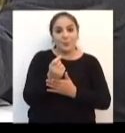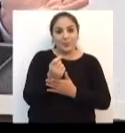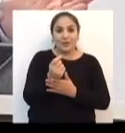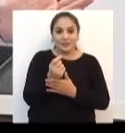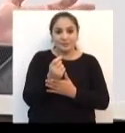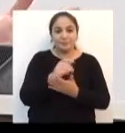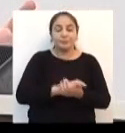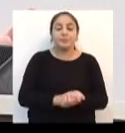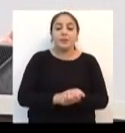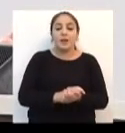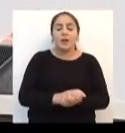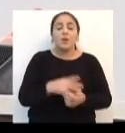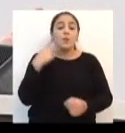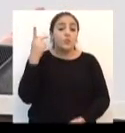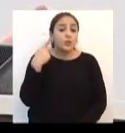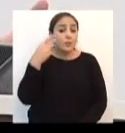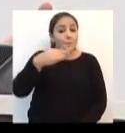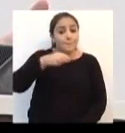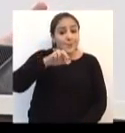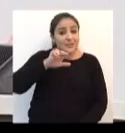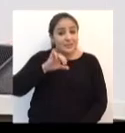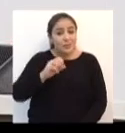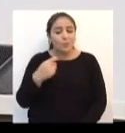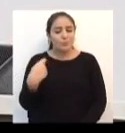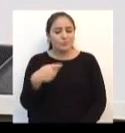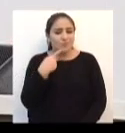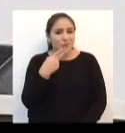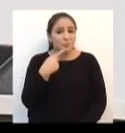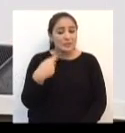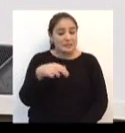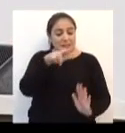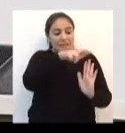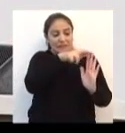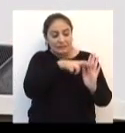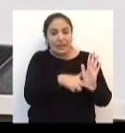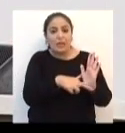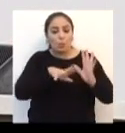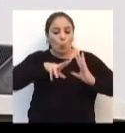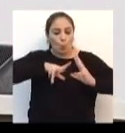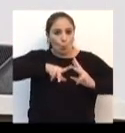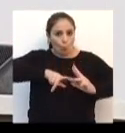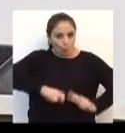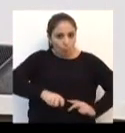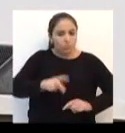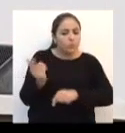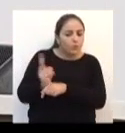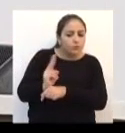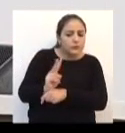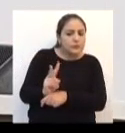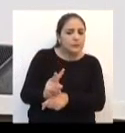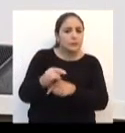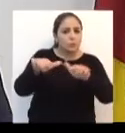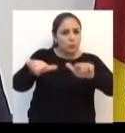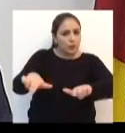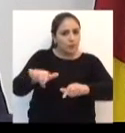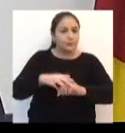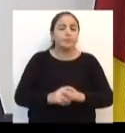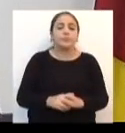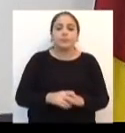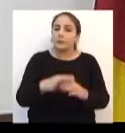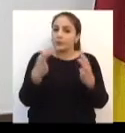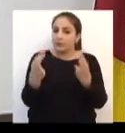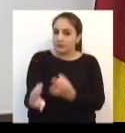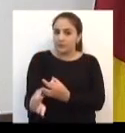trucks. O vereador Márcio Patucci afirma que é preciso ter critérios de higiene e fiscalização. Com certeza,